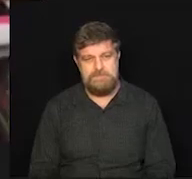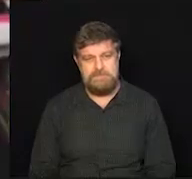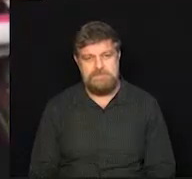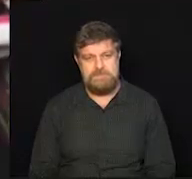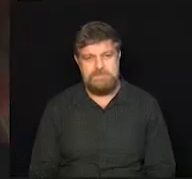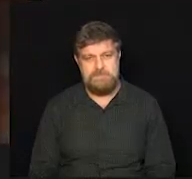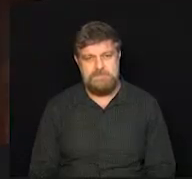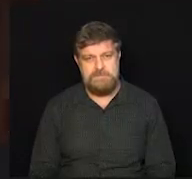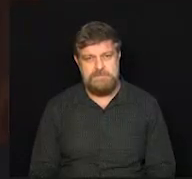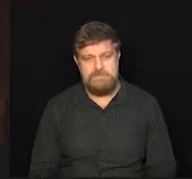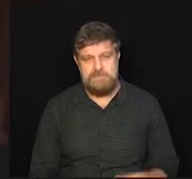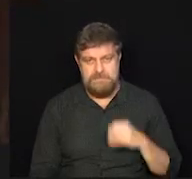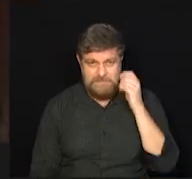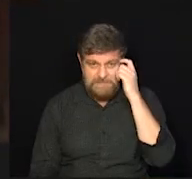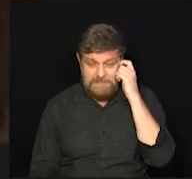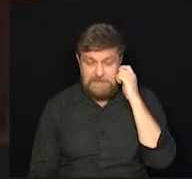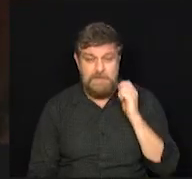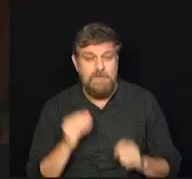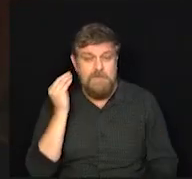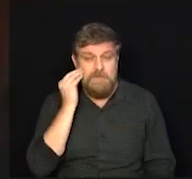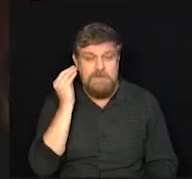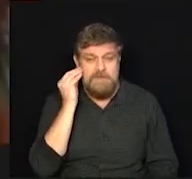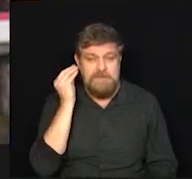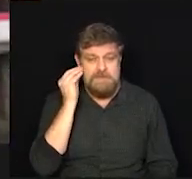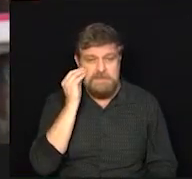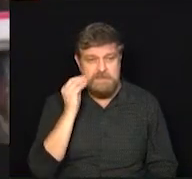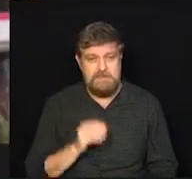E aí